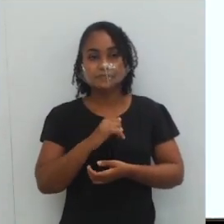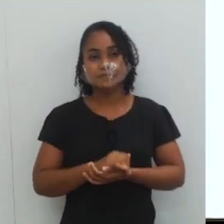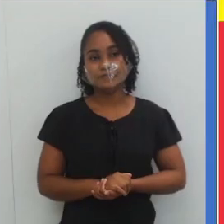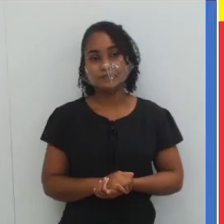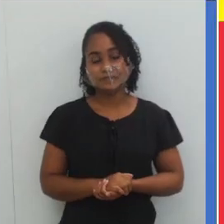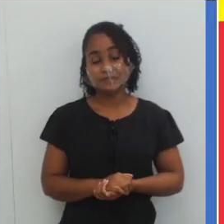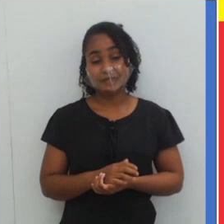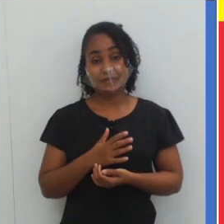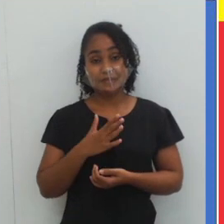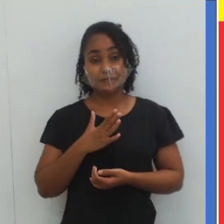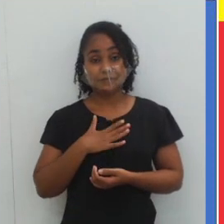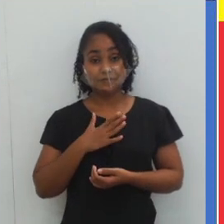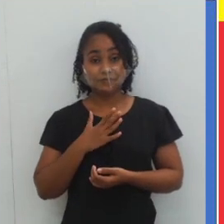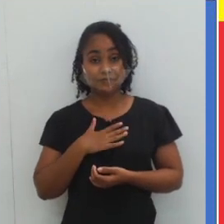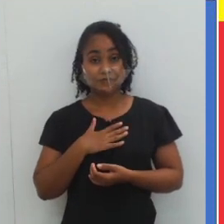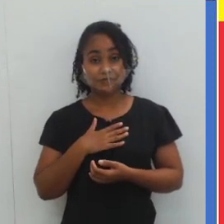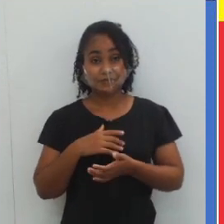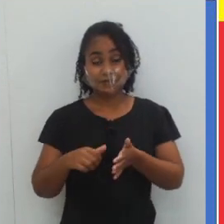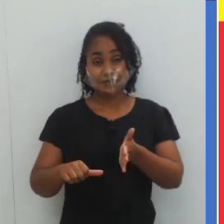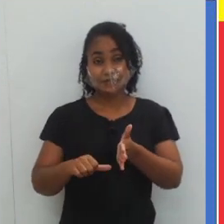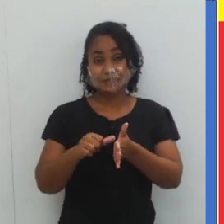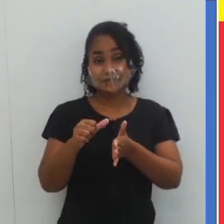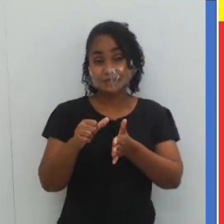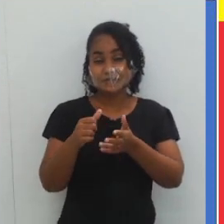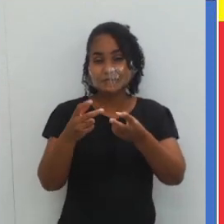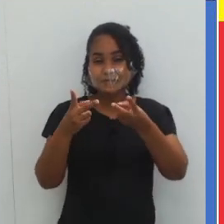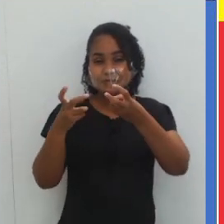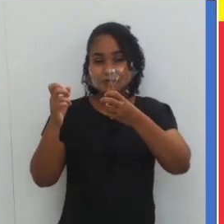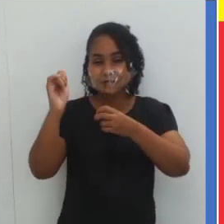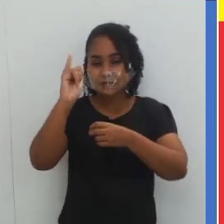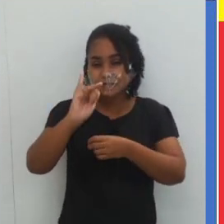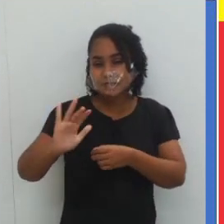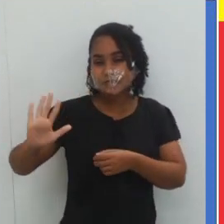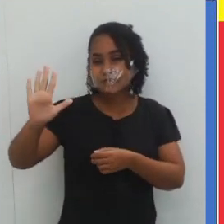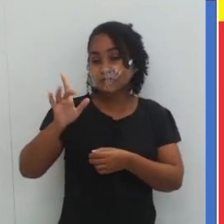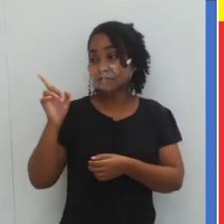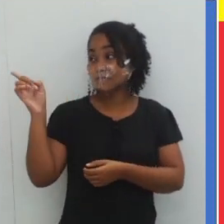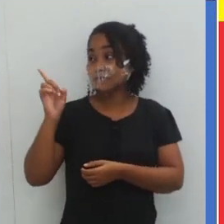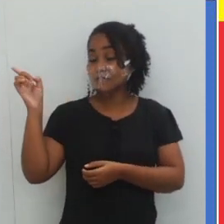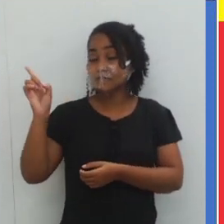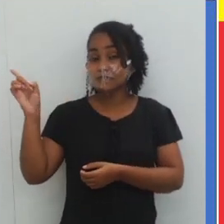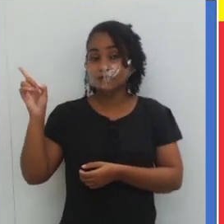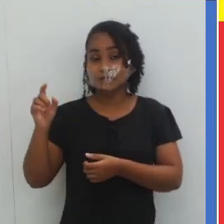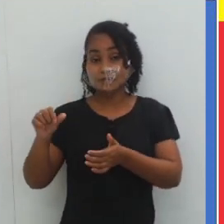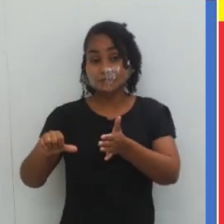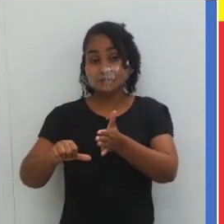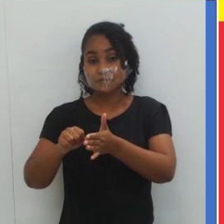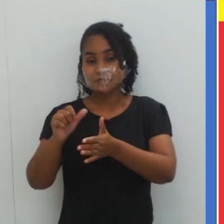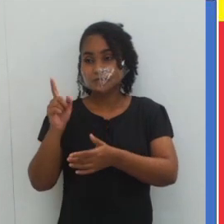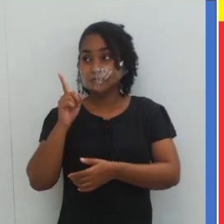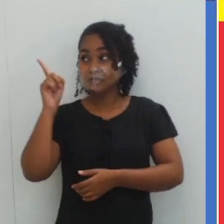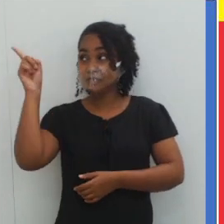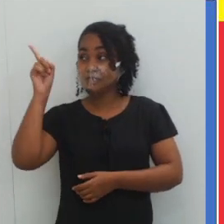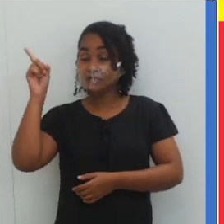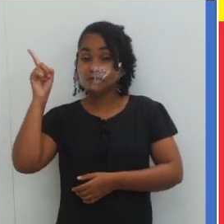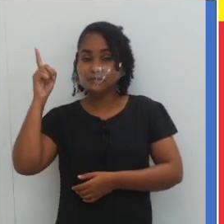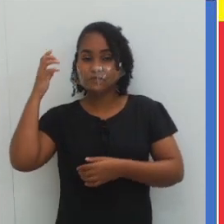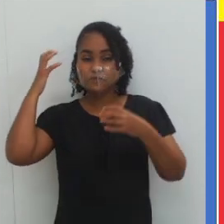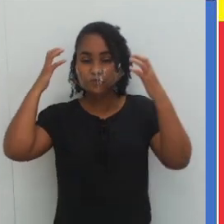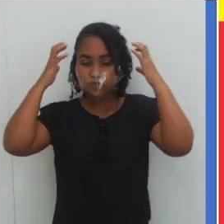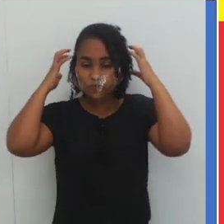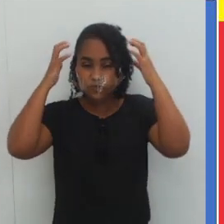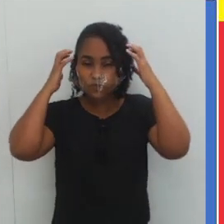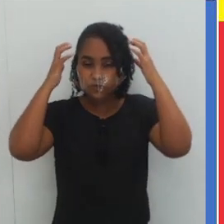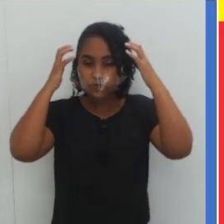exemplos. Então tem aí, ó, olha primeiro para as imagens. Na primeira imagem, tem uma menina lavando